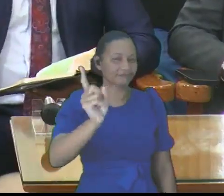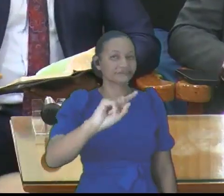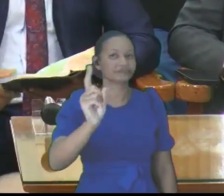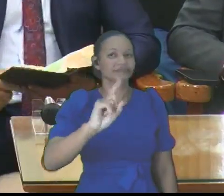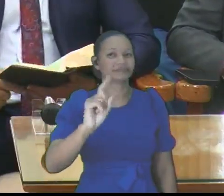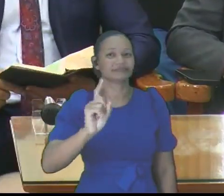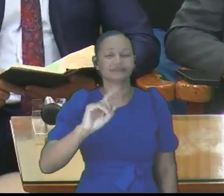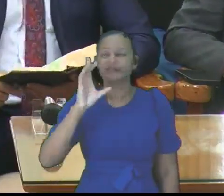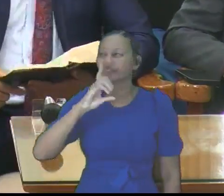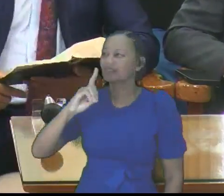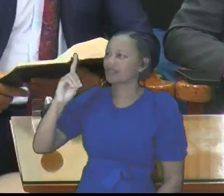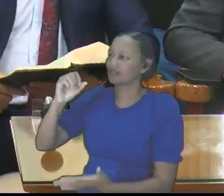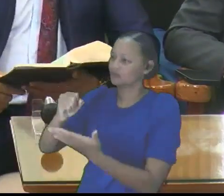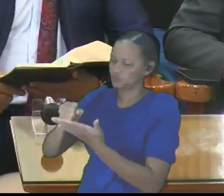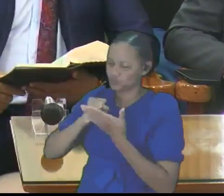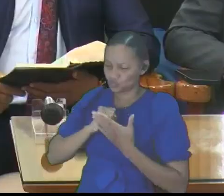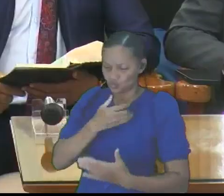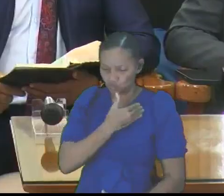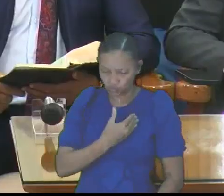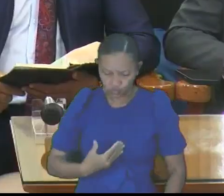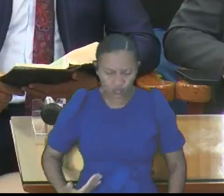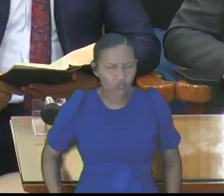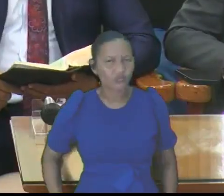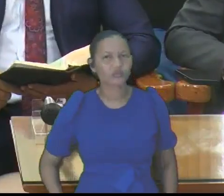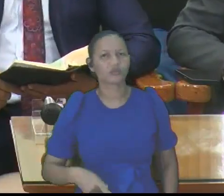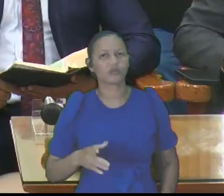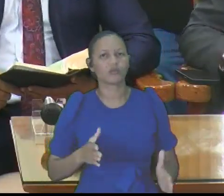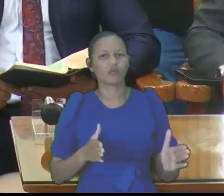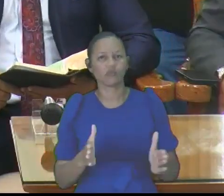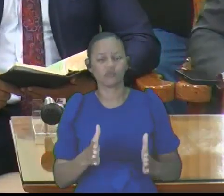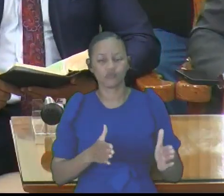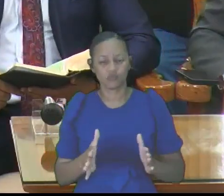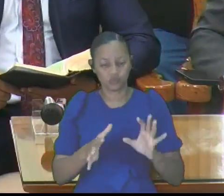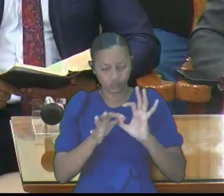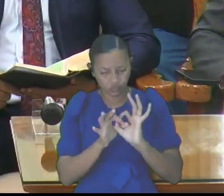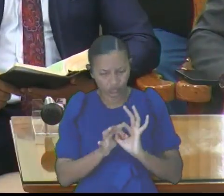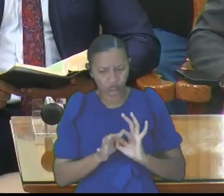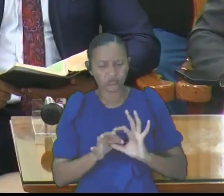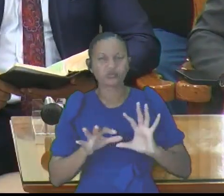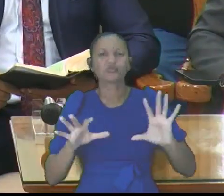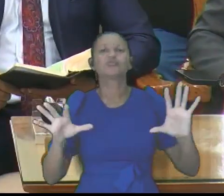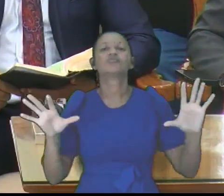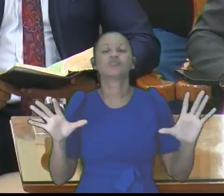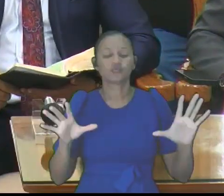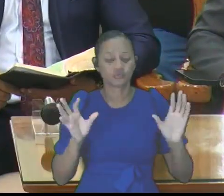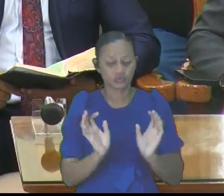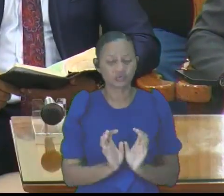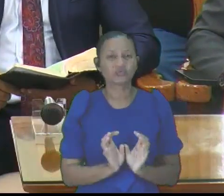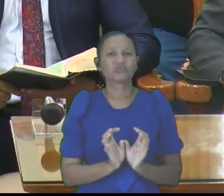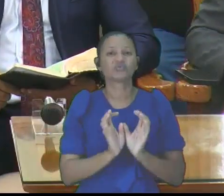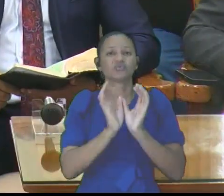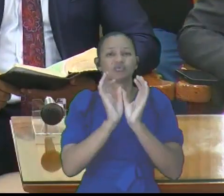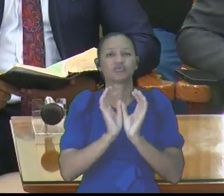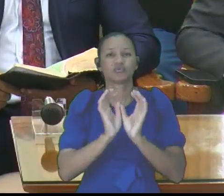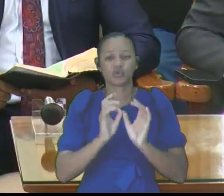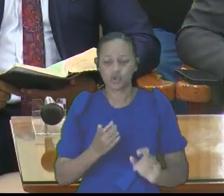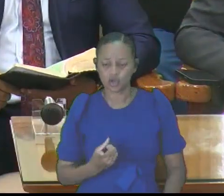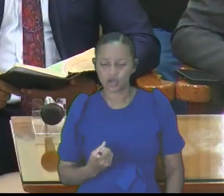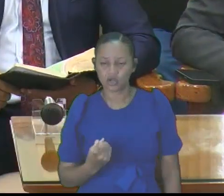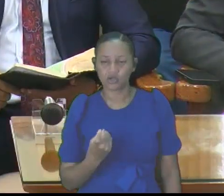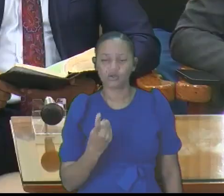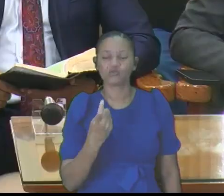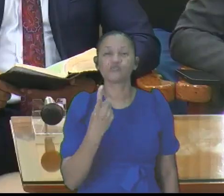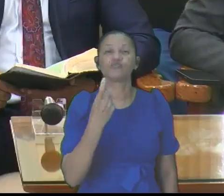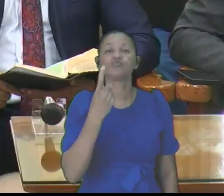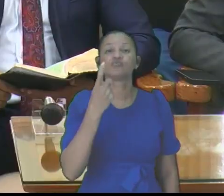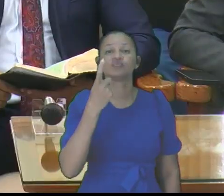E Deus ajudou o nosso governador na época, conseguiu a liberdade para a gente celebrar a ceia. Foi a única igreja no Brasil que eu